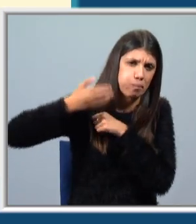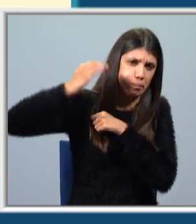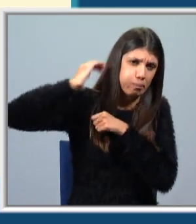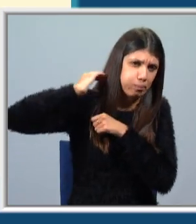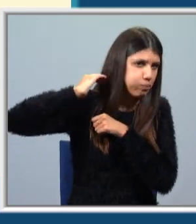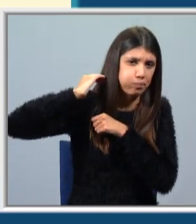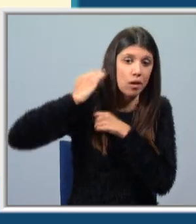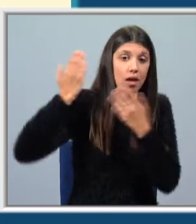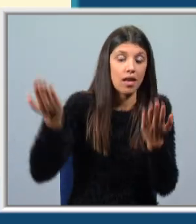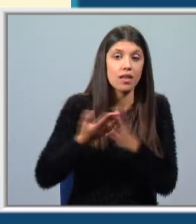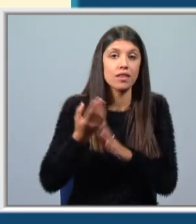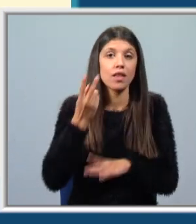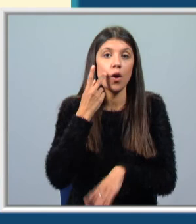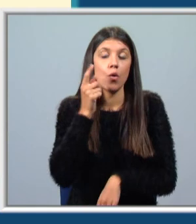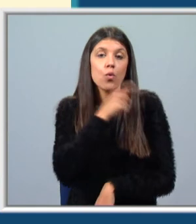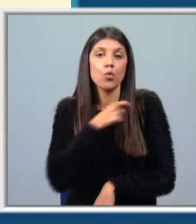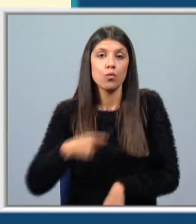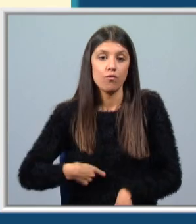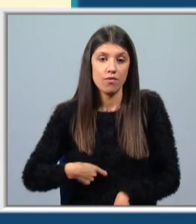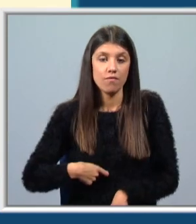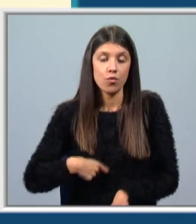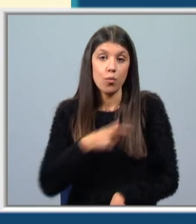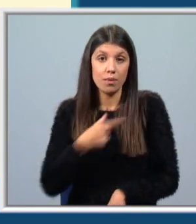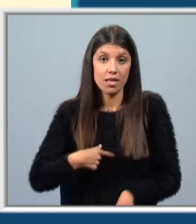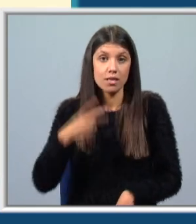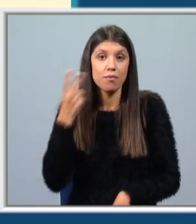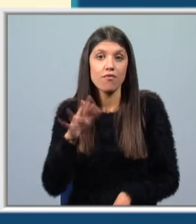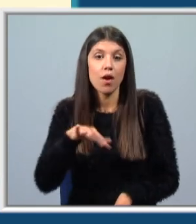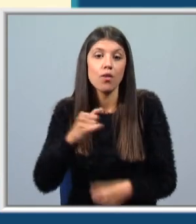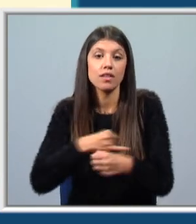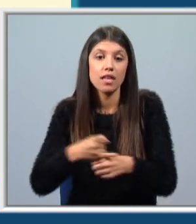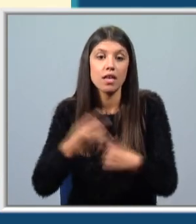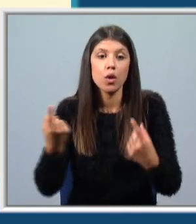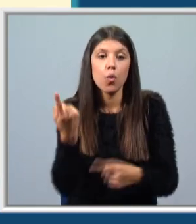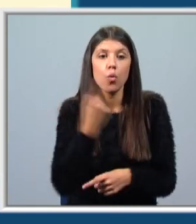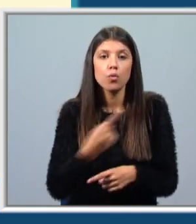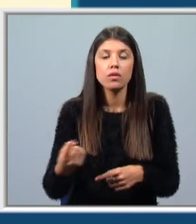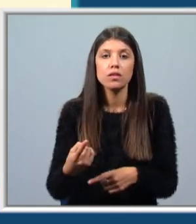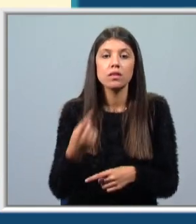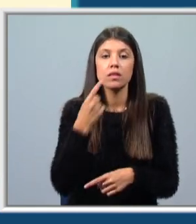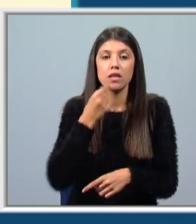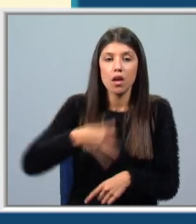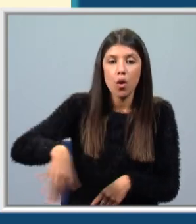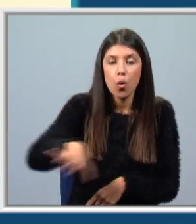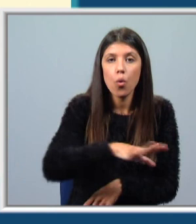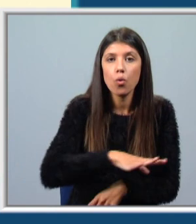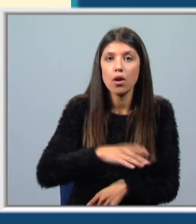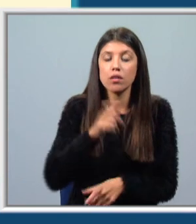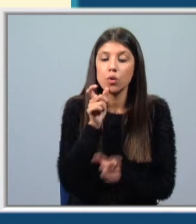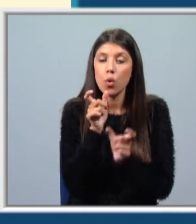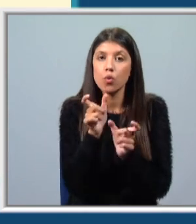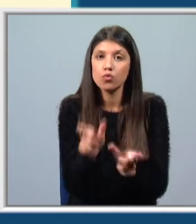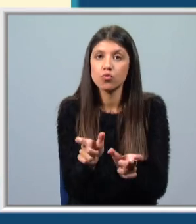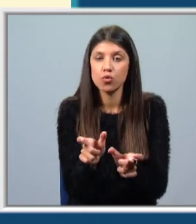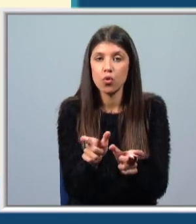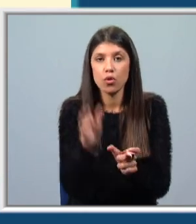numa ilha o príncipe Yuri. Um dia, o reino de ilhas perdeu o controle sobre as criaturas